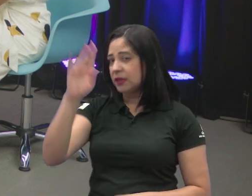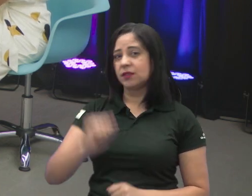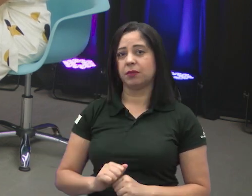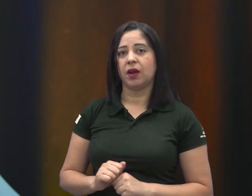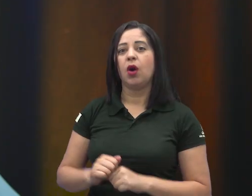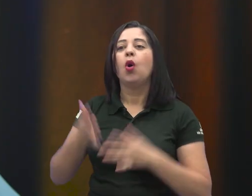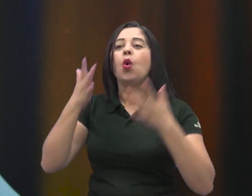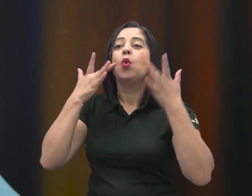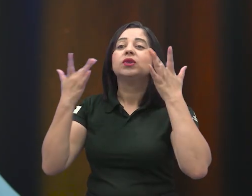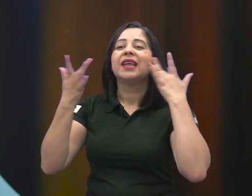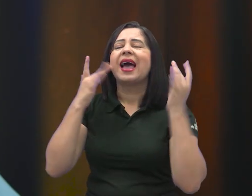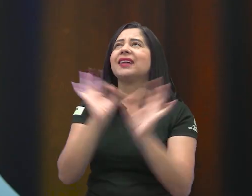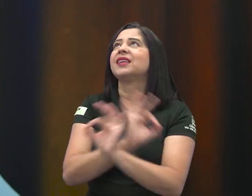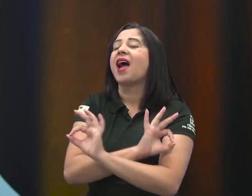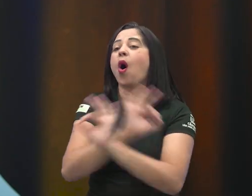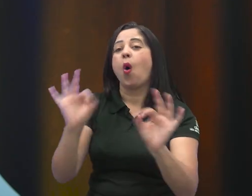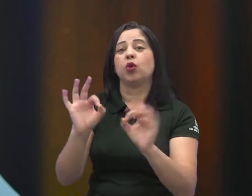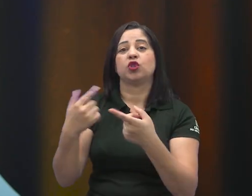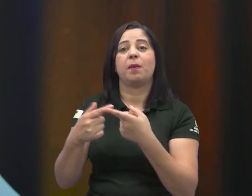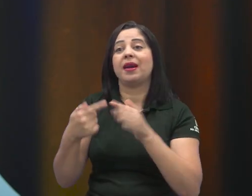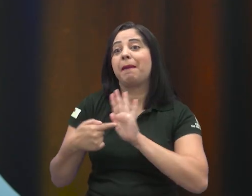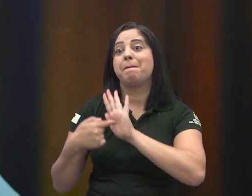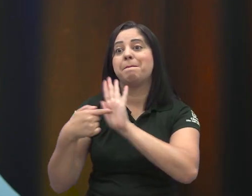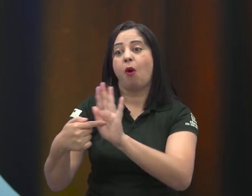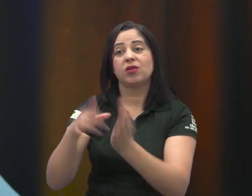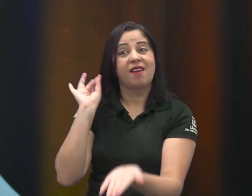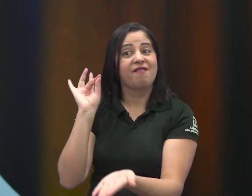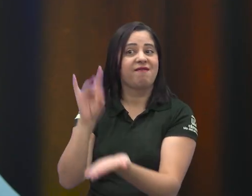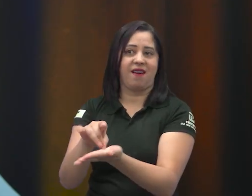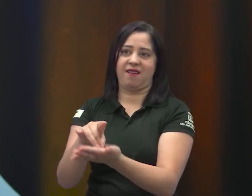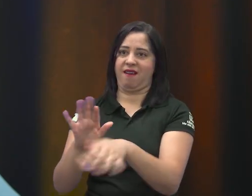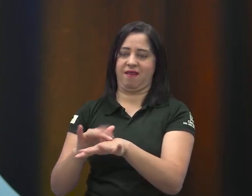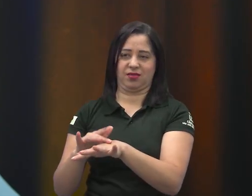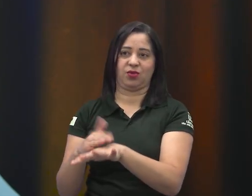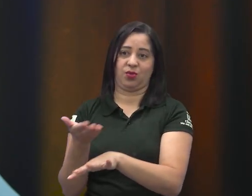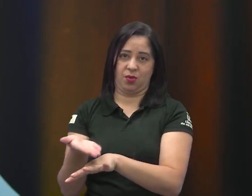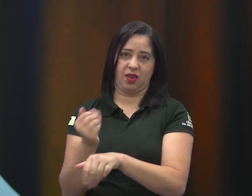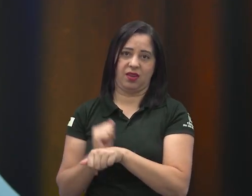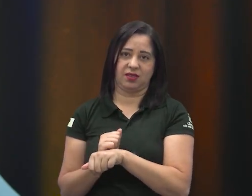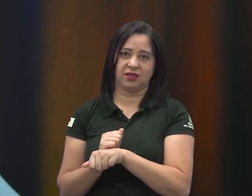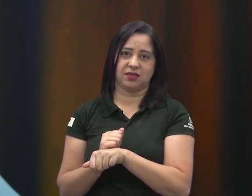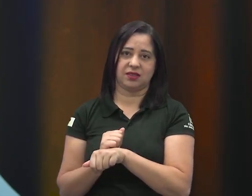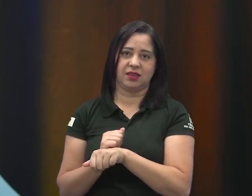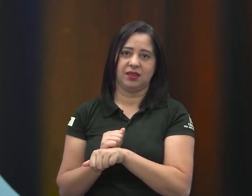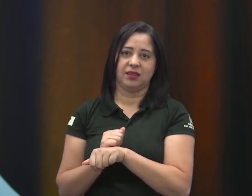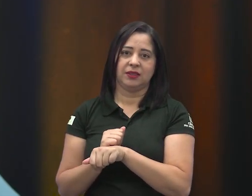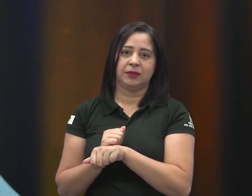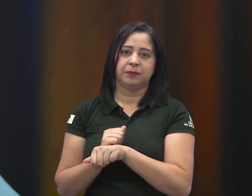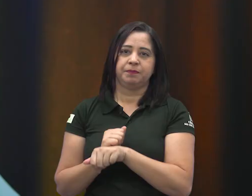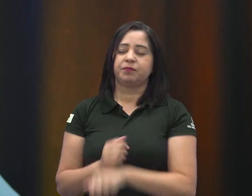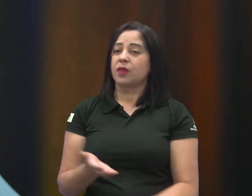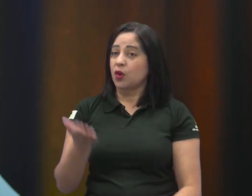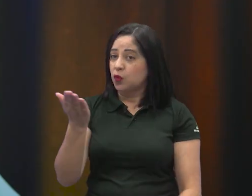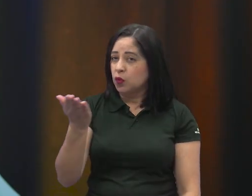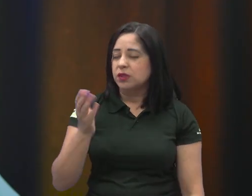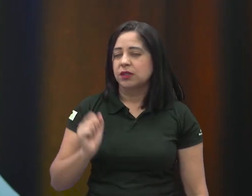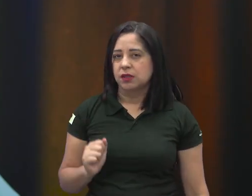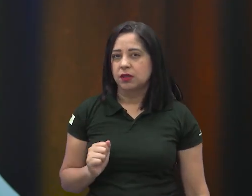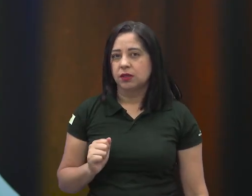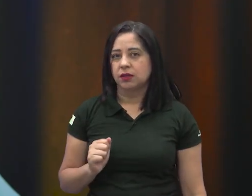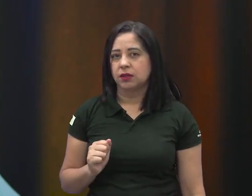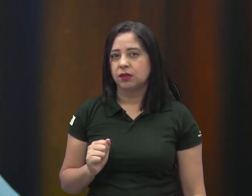teatro, ele é ótimo porque ele traduz melhor a complexidade do Alzheimer, né? Sim. Como que é a visão para